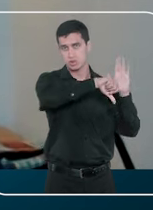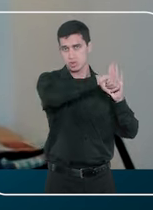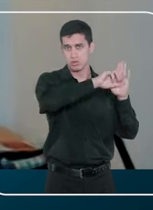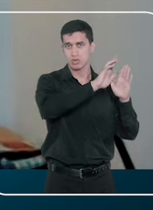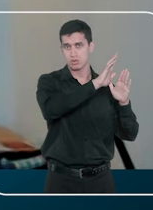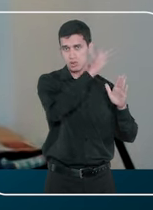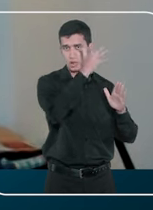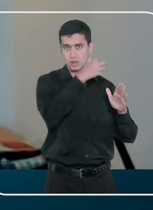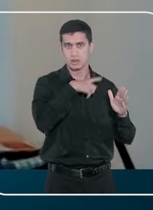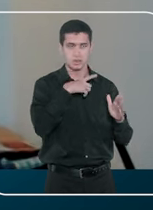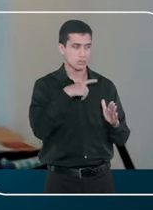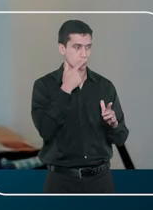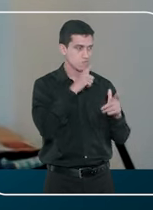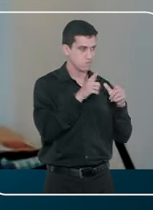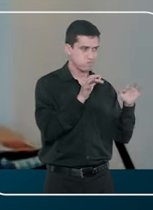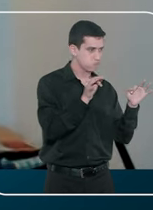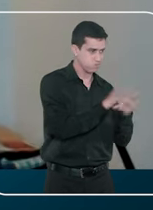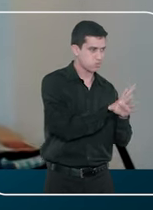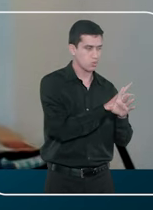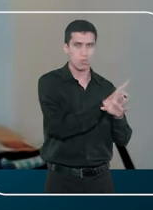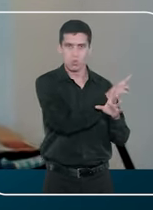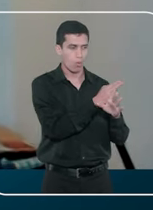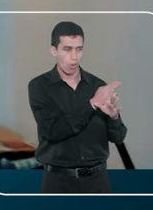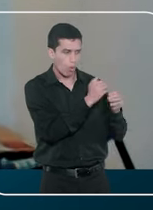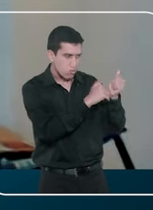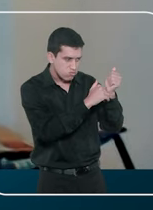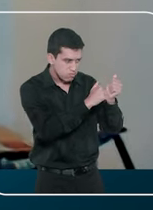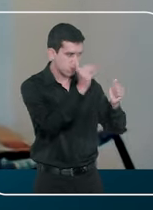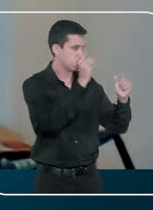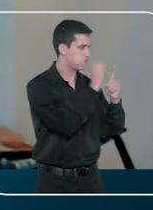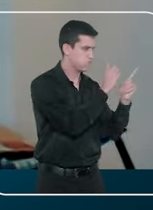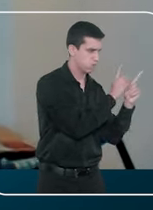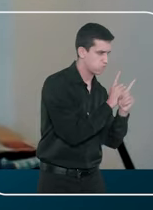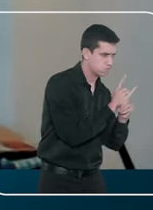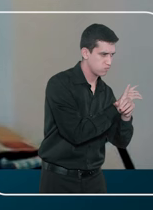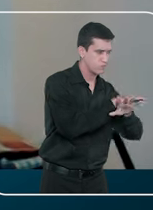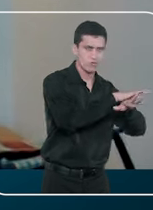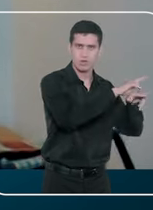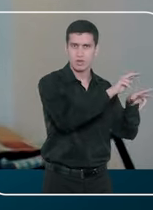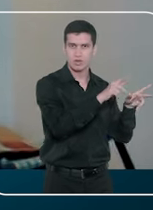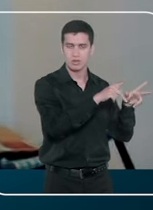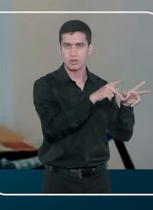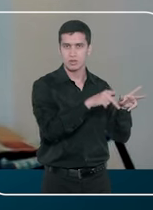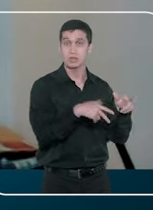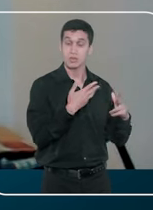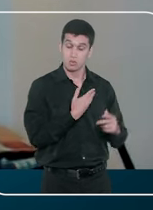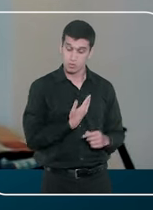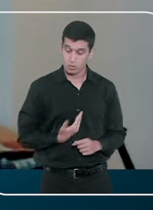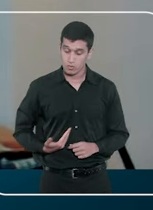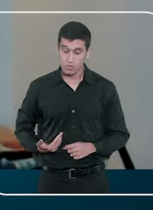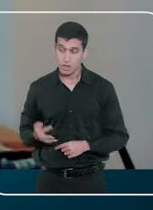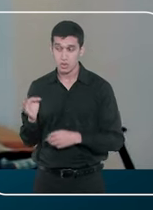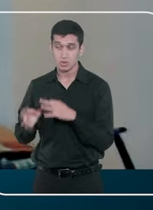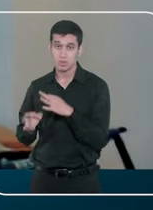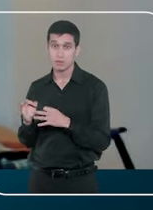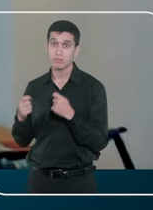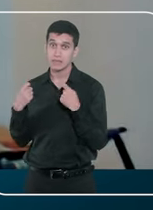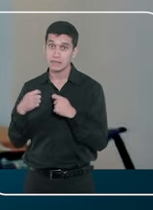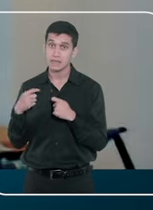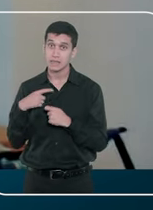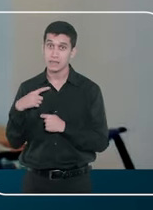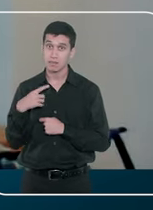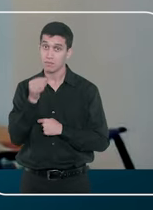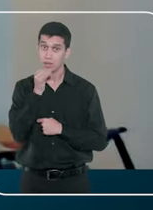para serem elucidados, descobertos e ensejarem responsabilização, o Estado precisa contar com alguém de